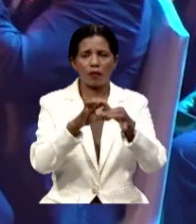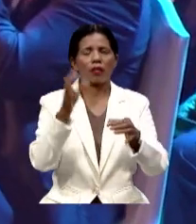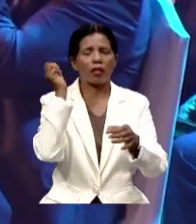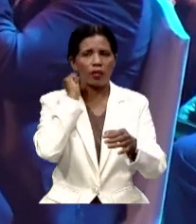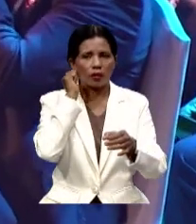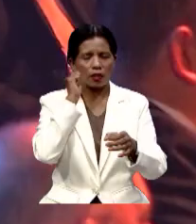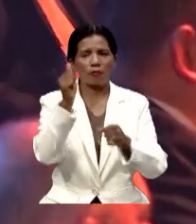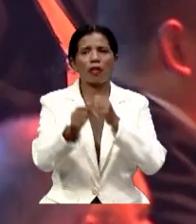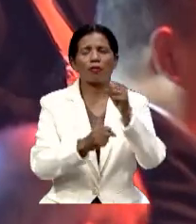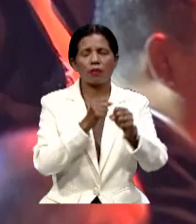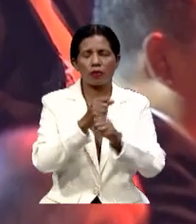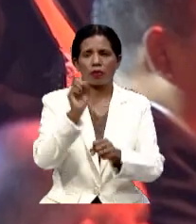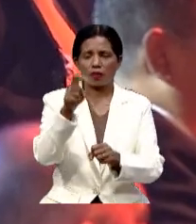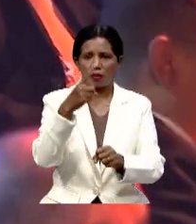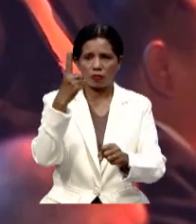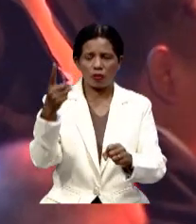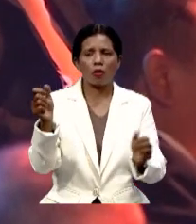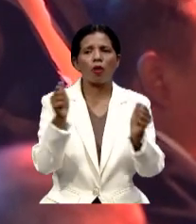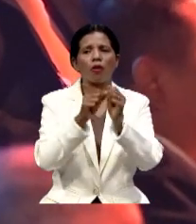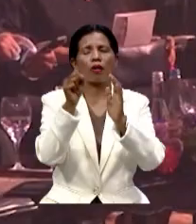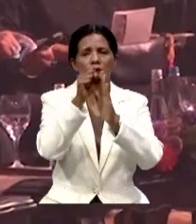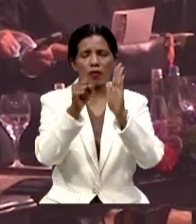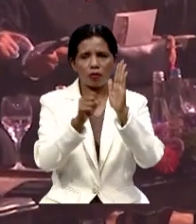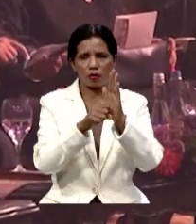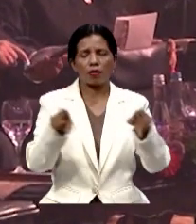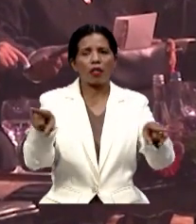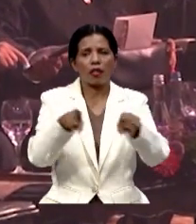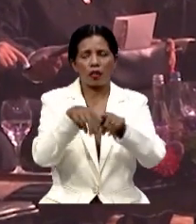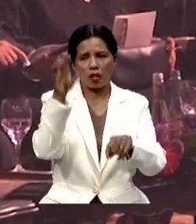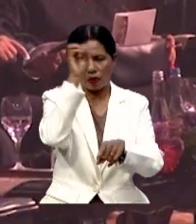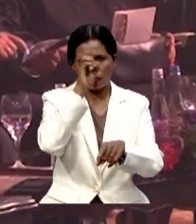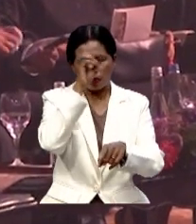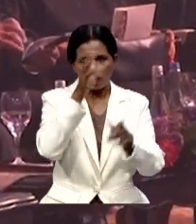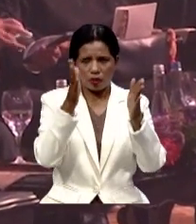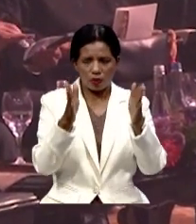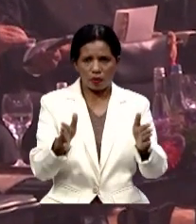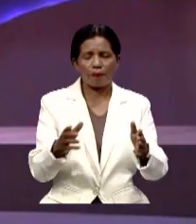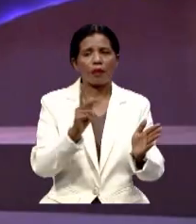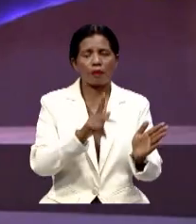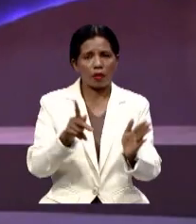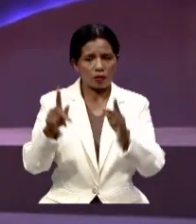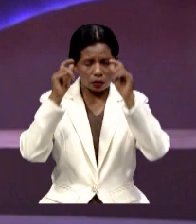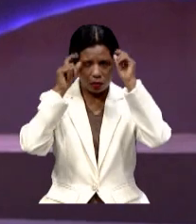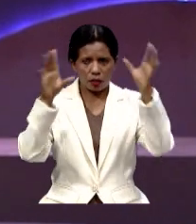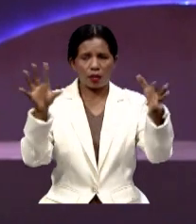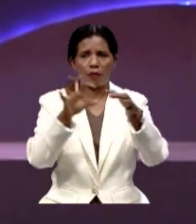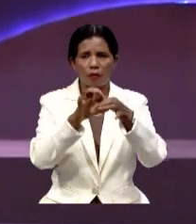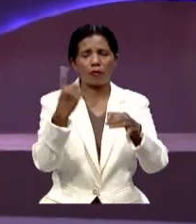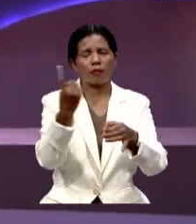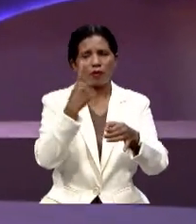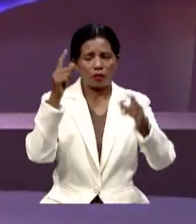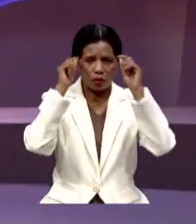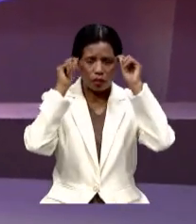Sanulo Resinida, mas bem com o estatuto no dar observador. No neto plano, Timor-Leste se sai membro permanente